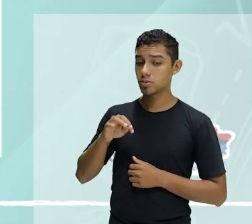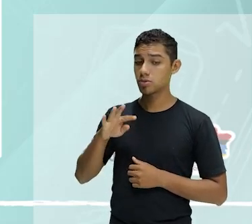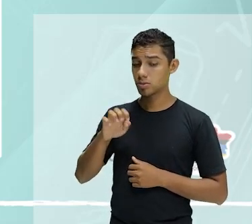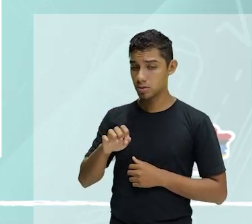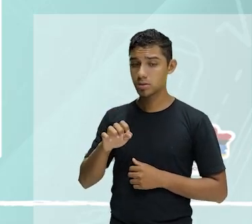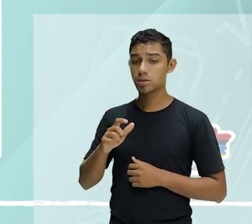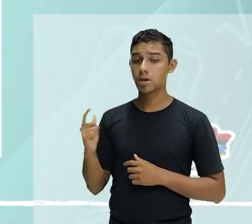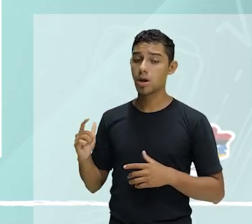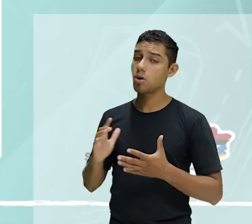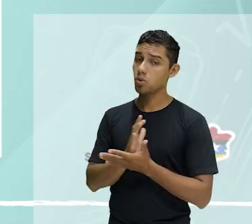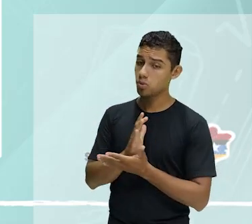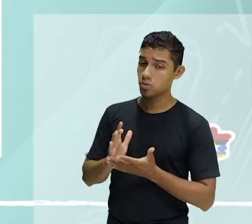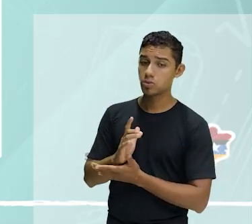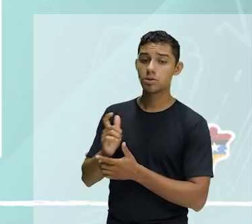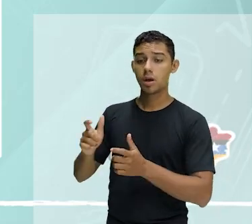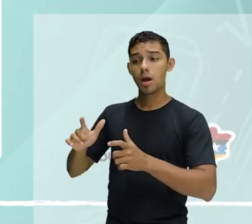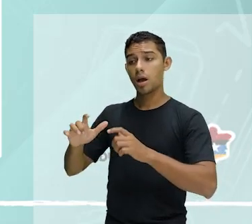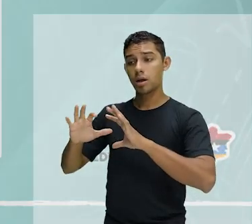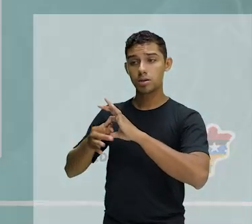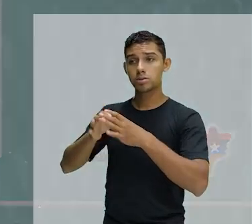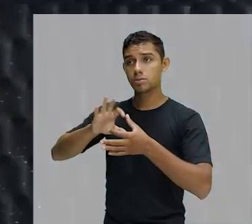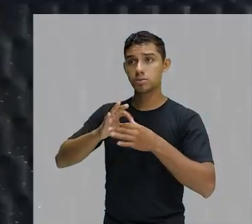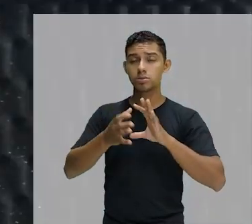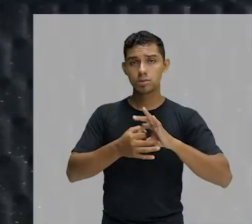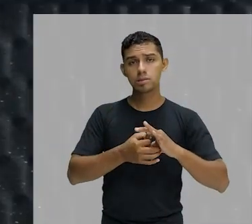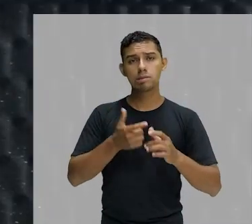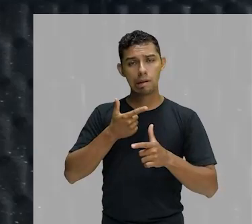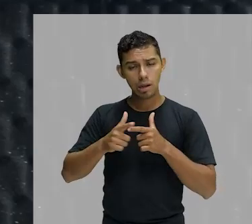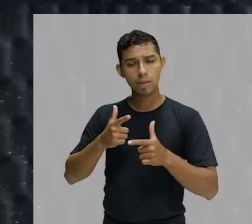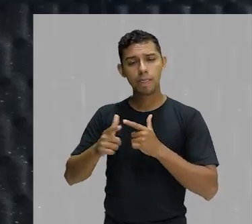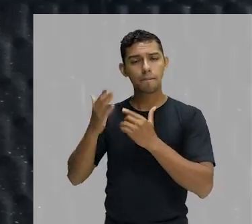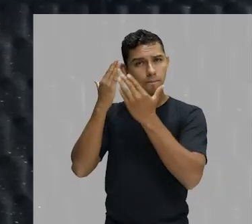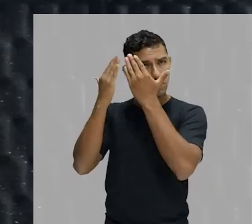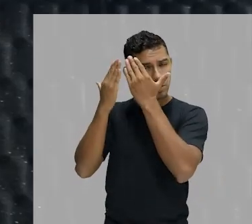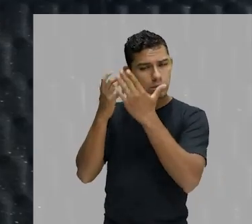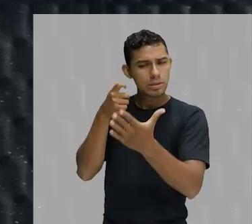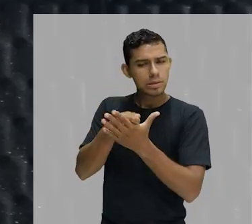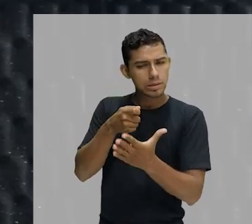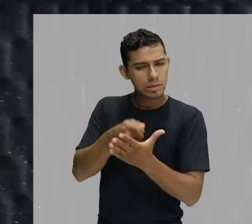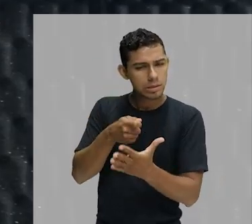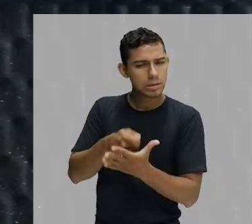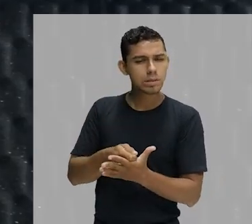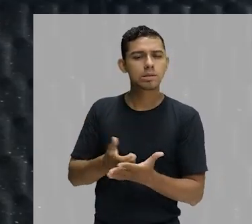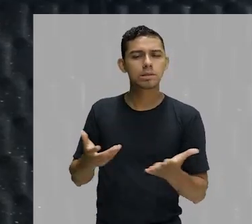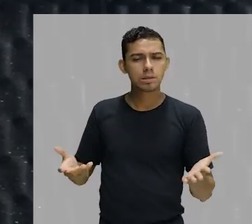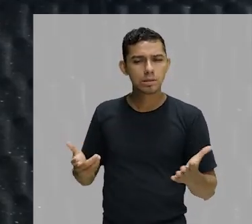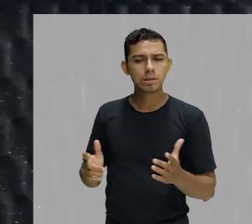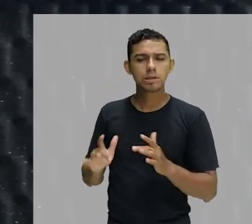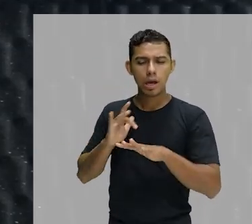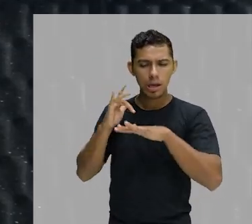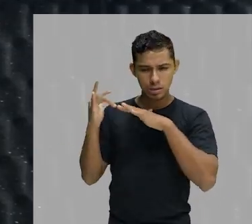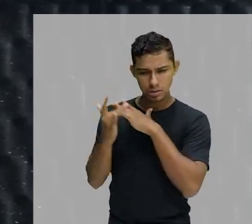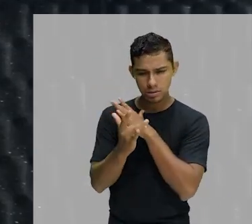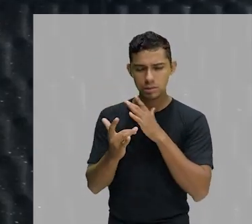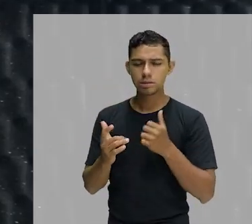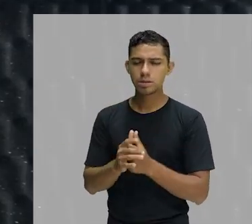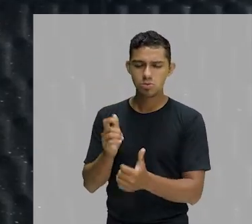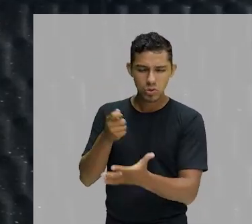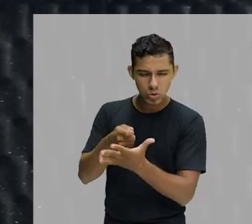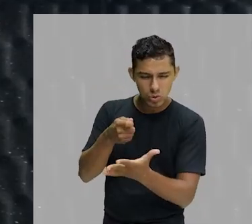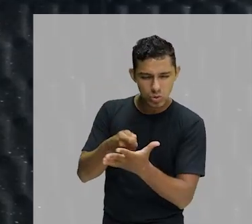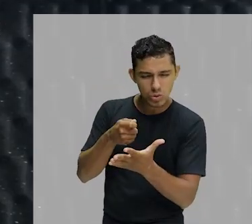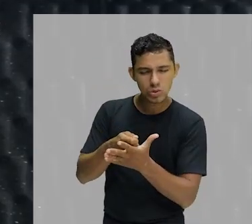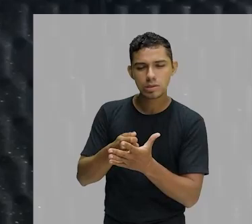aí durante a Olimpíada. Problemas psicológicos, aí muita pressão exercida aí da mídia. Muita